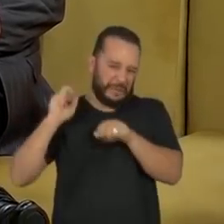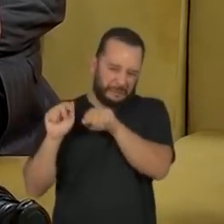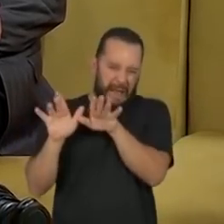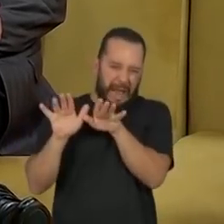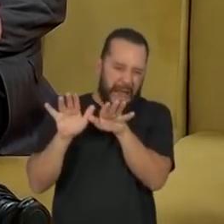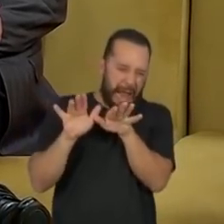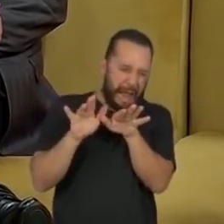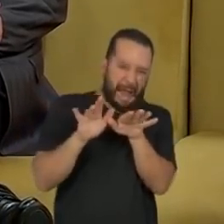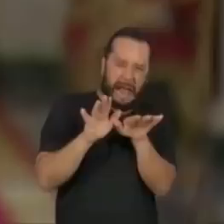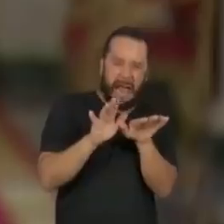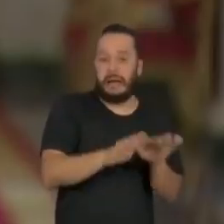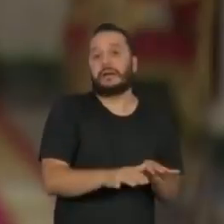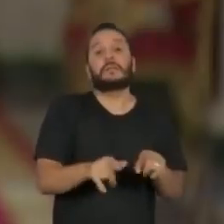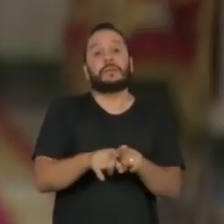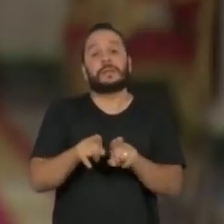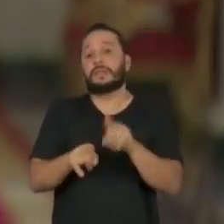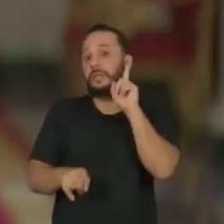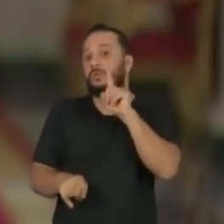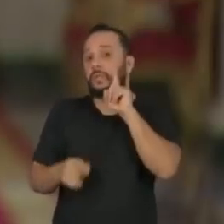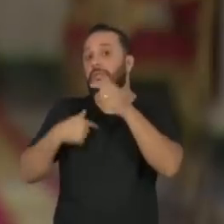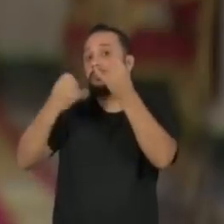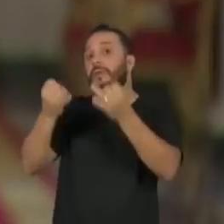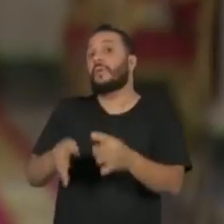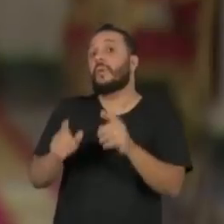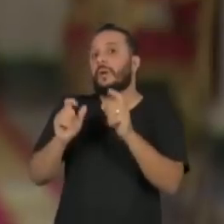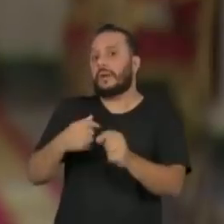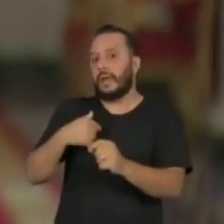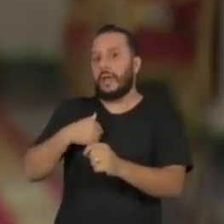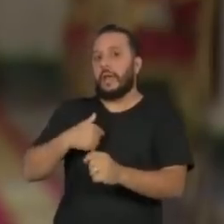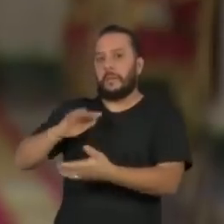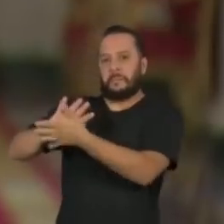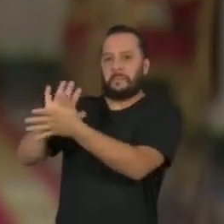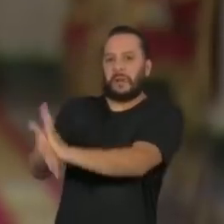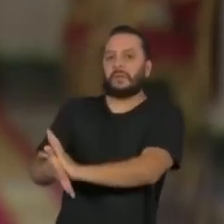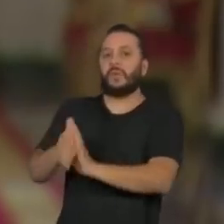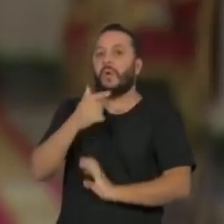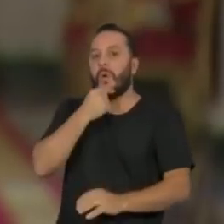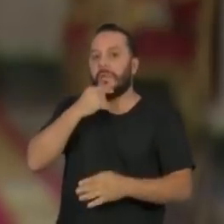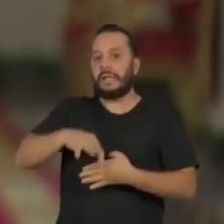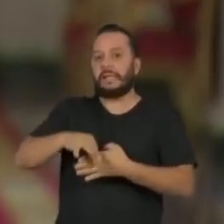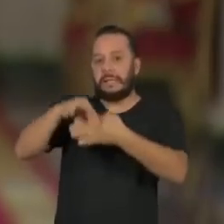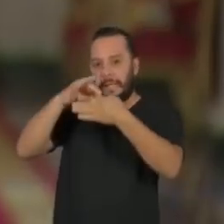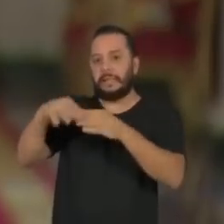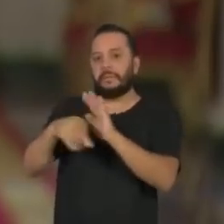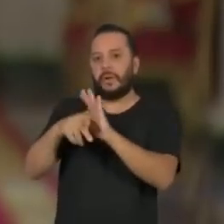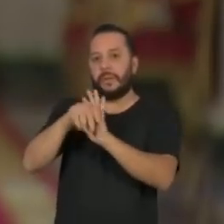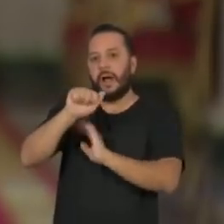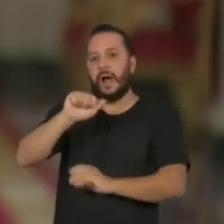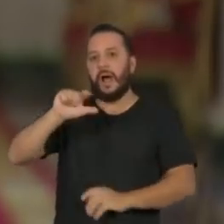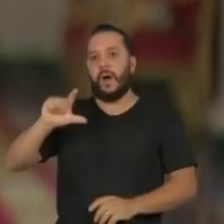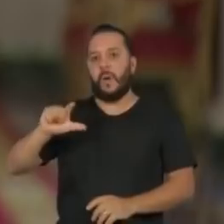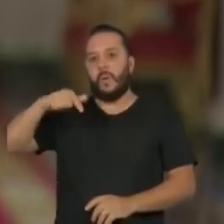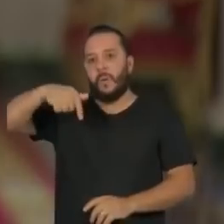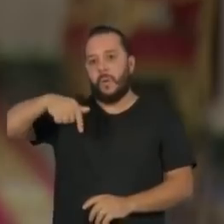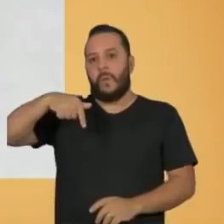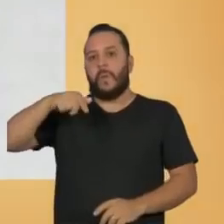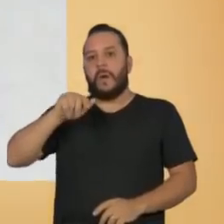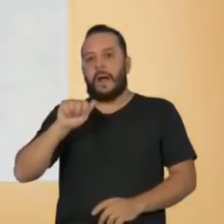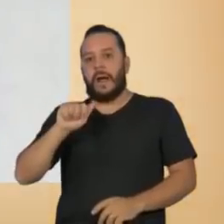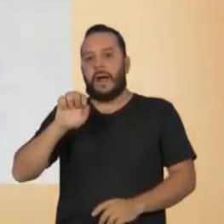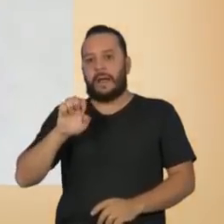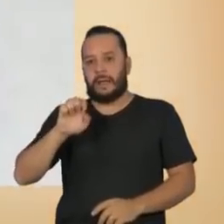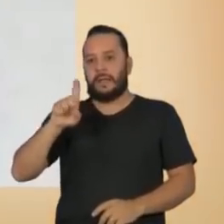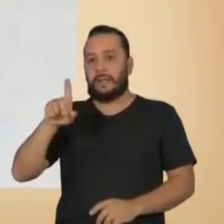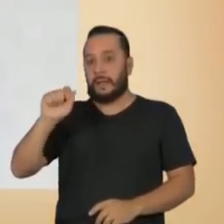matado um líder da Al-Qaeda. O presidente norte-americano Donald Trump afirmou que os Estados Unidos realizaram uma operação antiterrorismo no Iêmen,